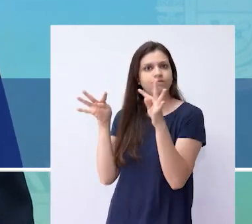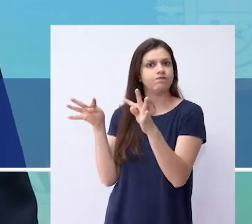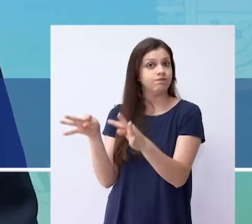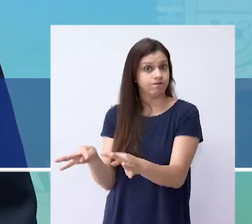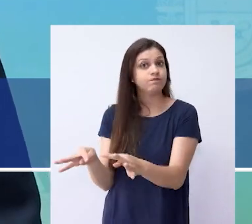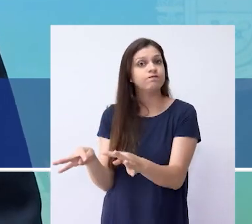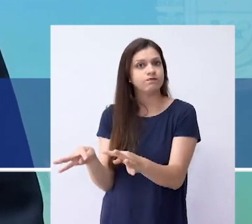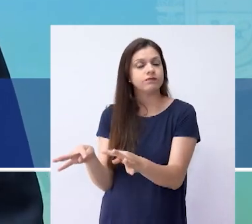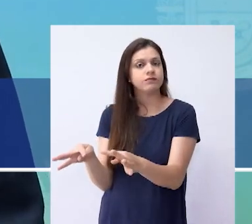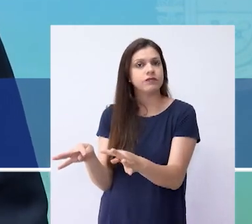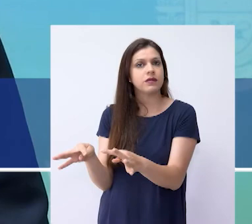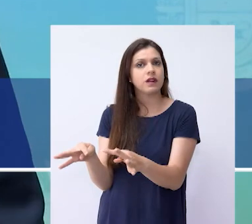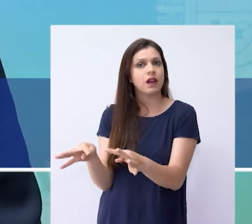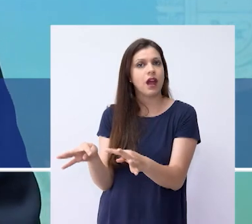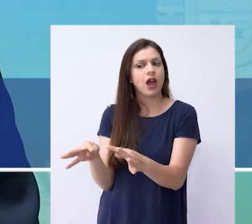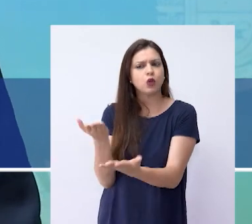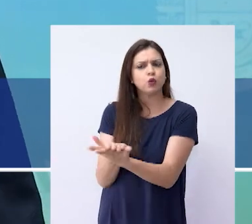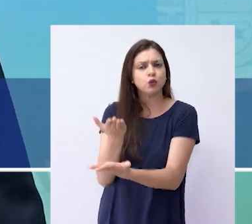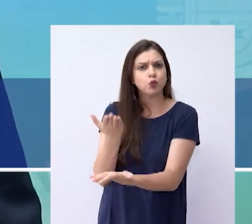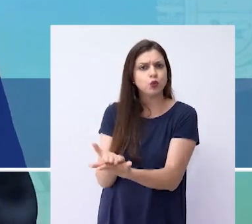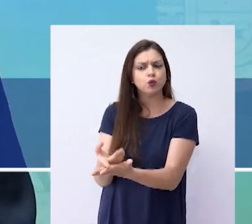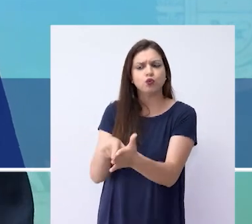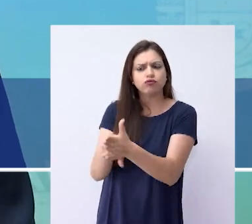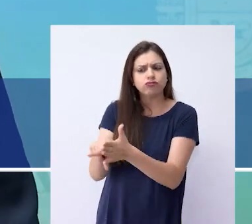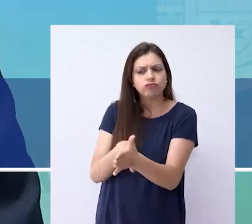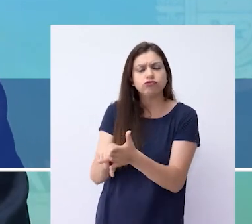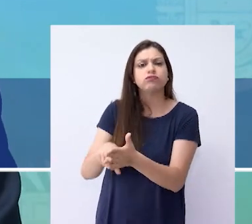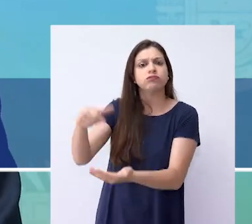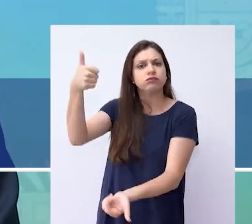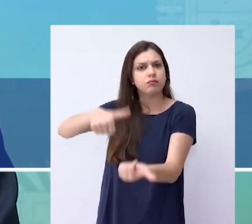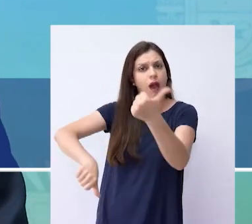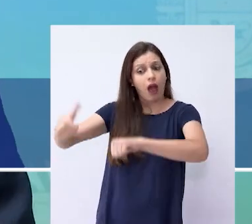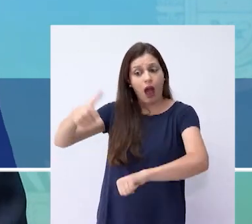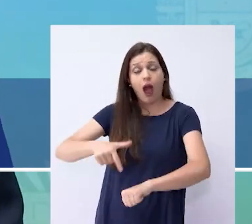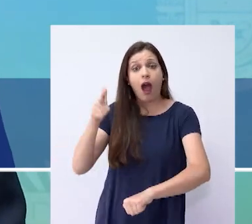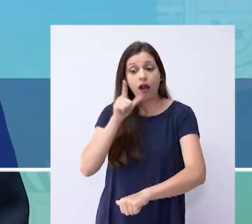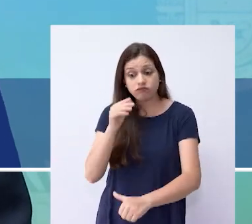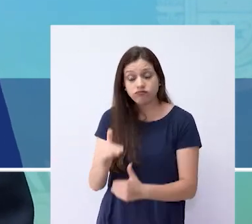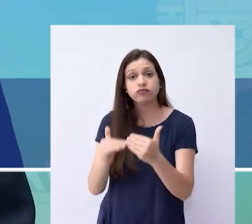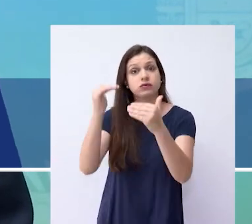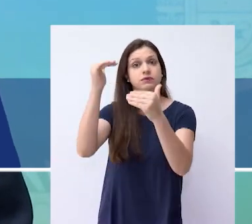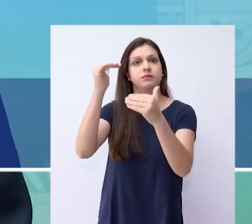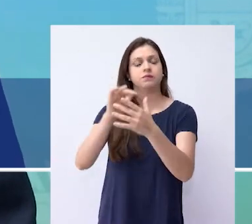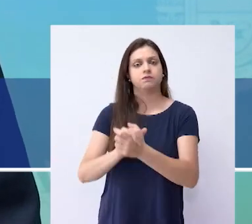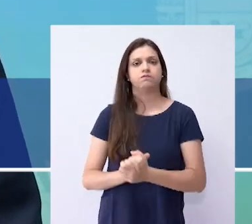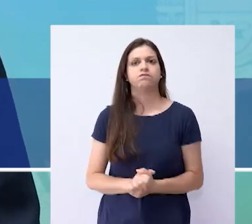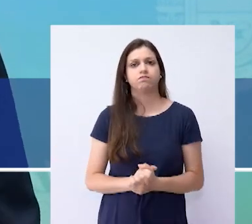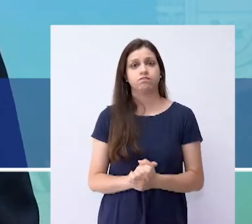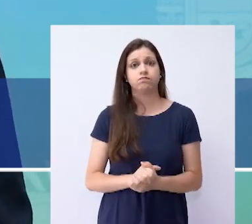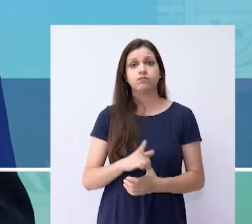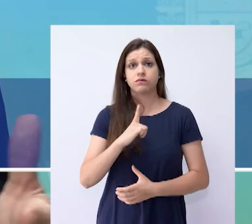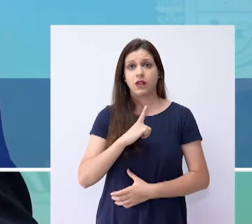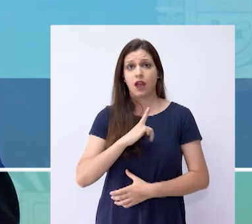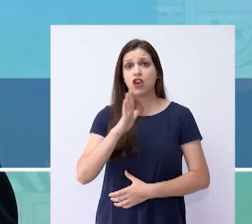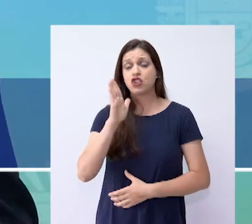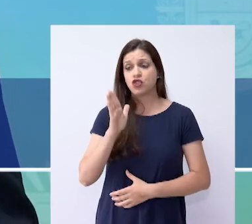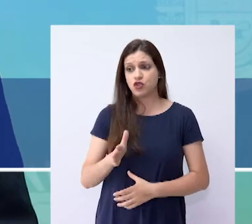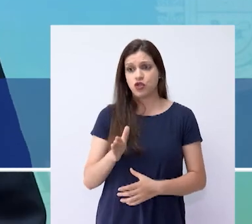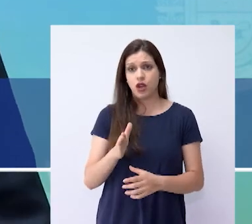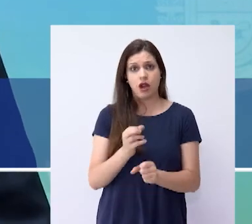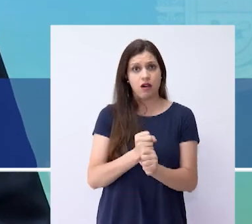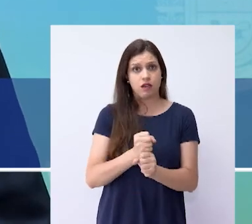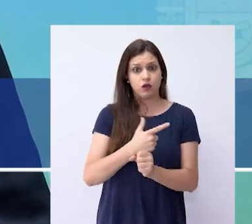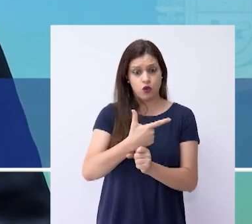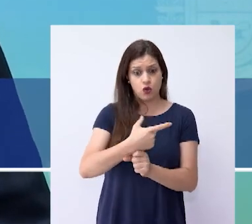uma atenção no sentido de fazer esses estudos locais para avançar. O ZE, que foi